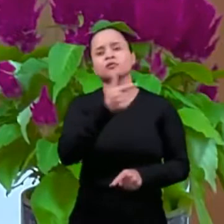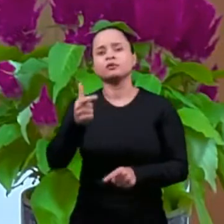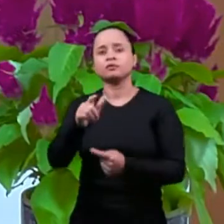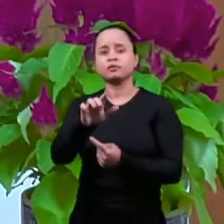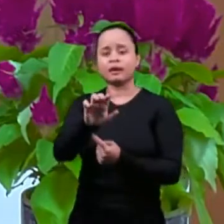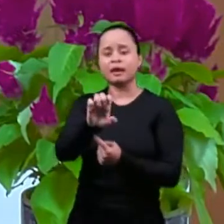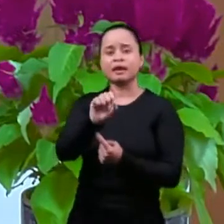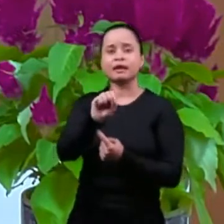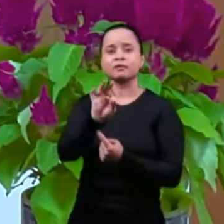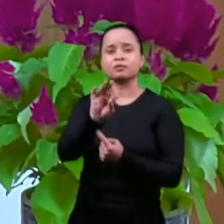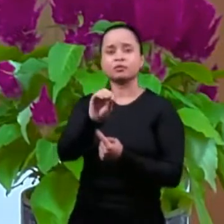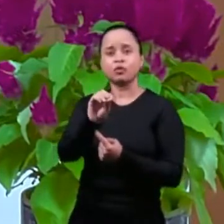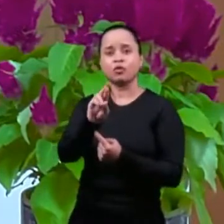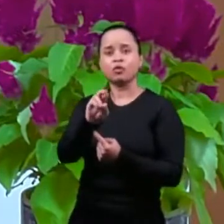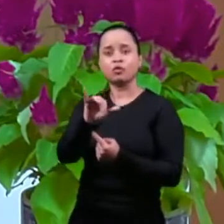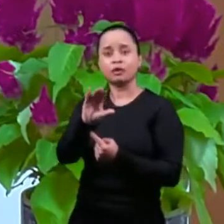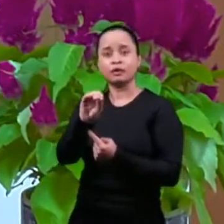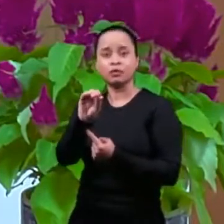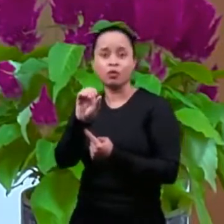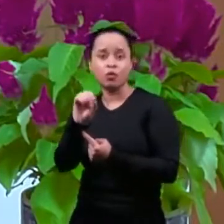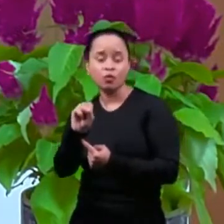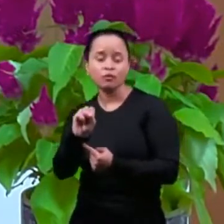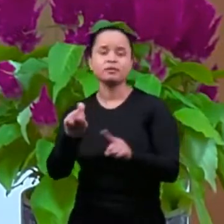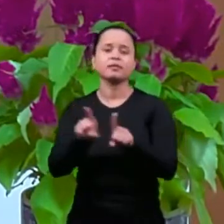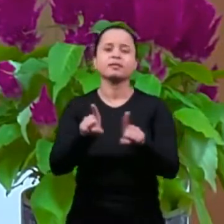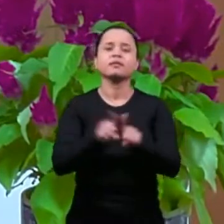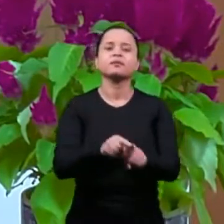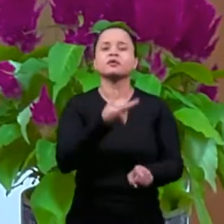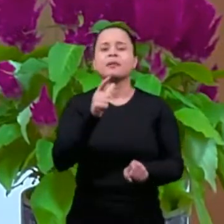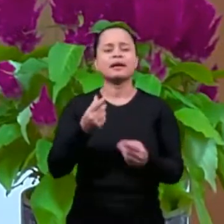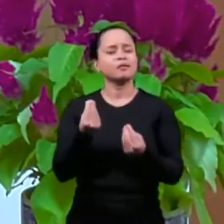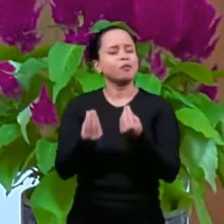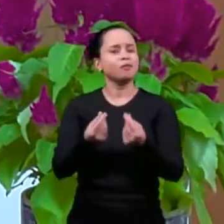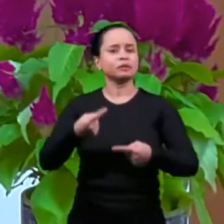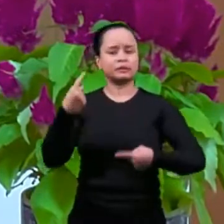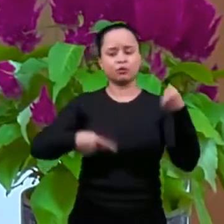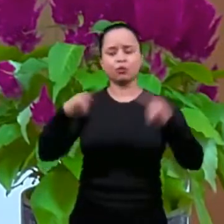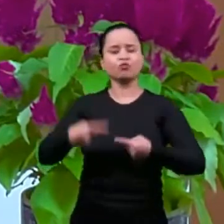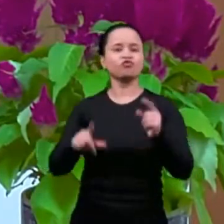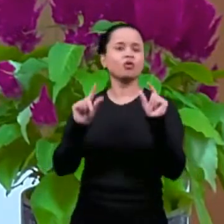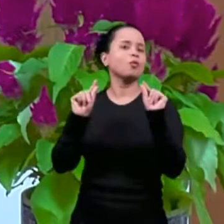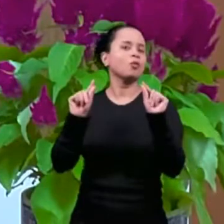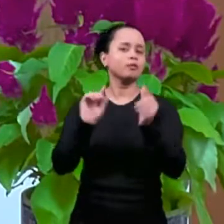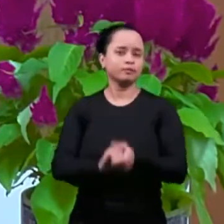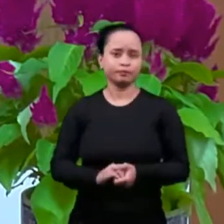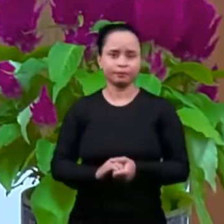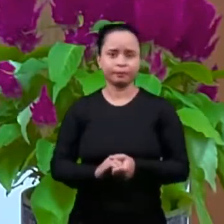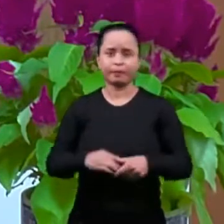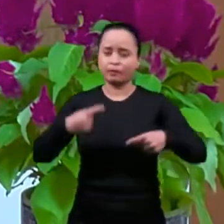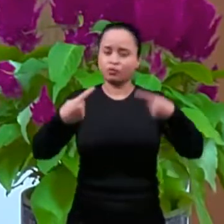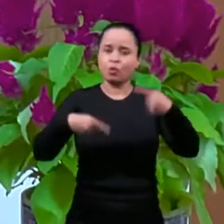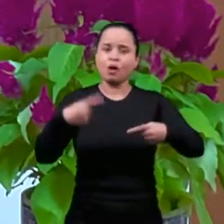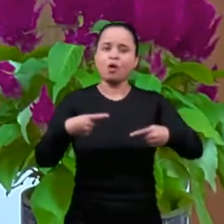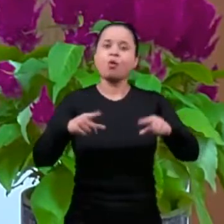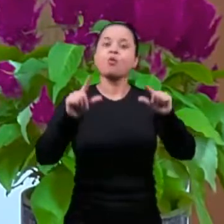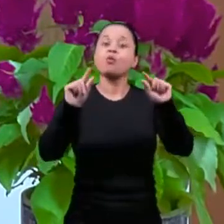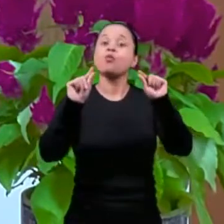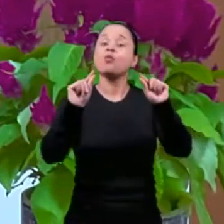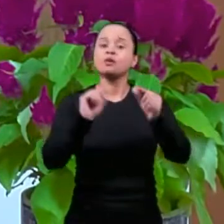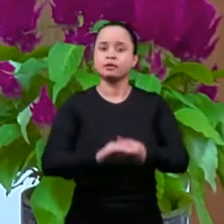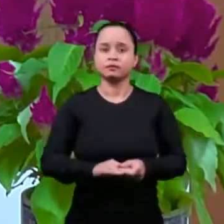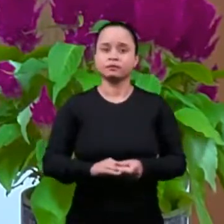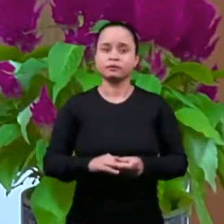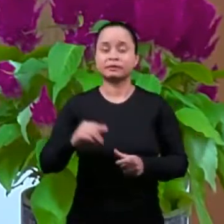um filósofo. E o que é que se discutia ali? O que estava em discussão eram